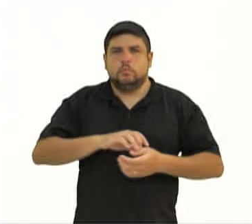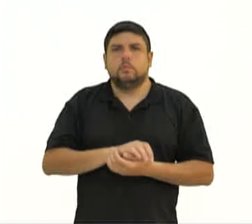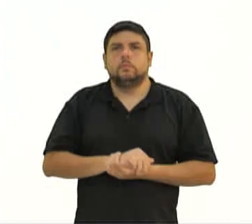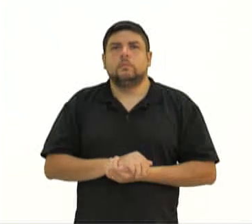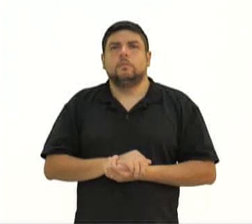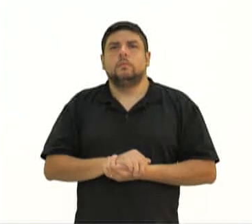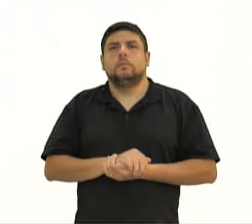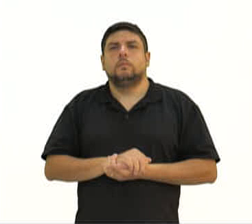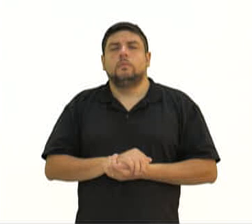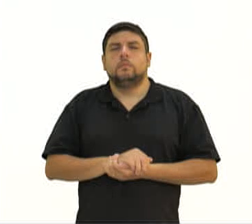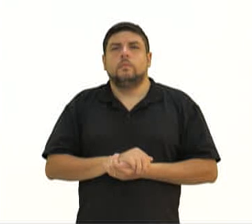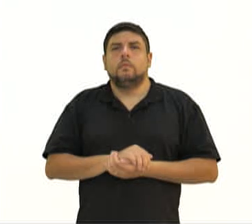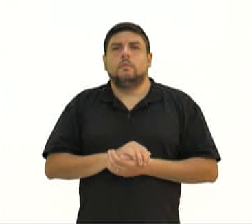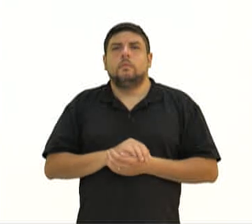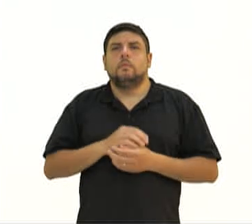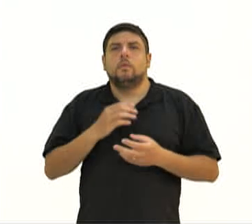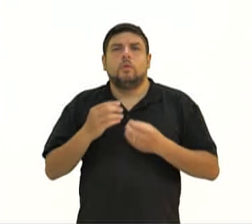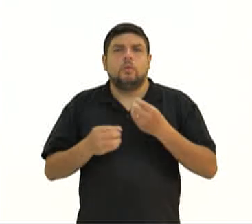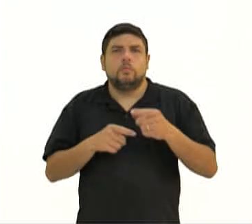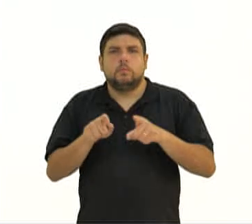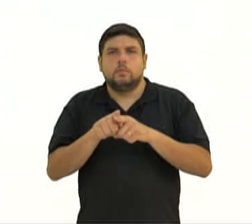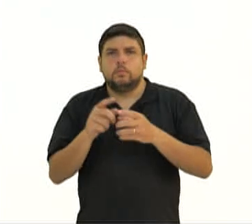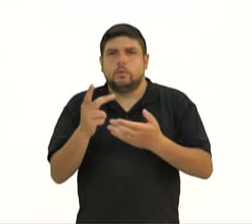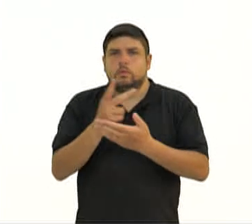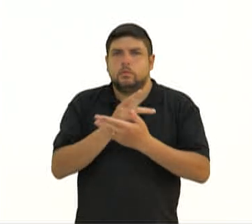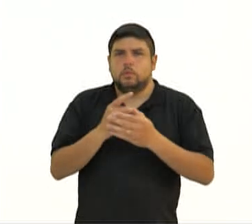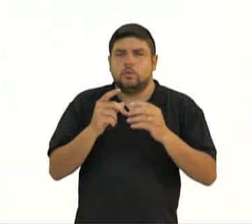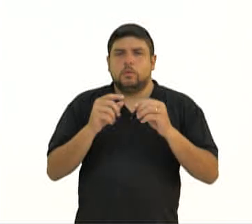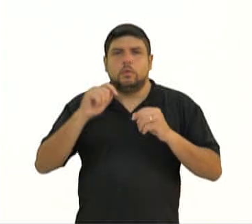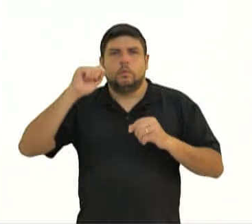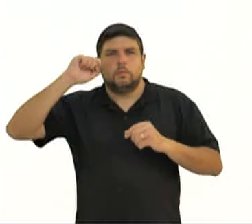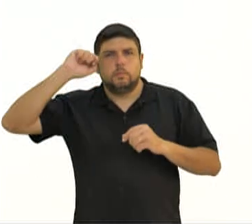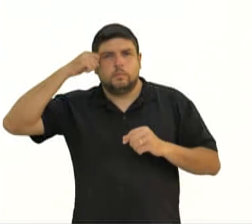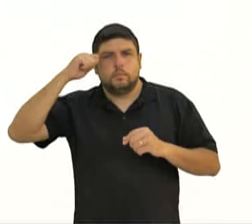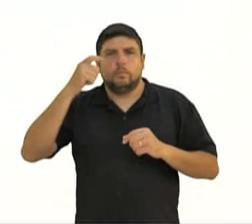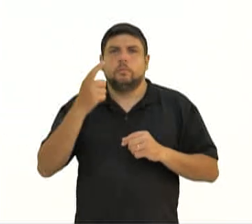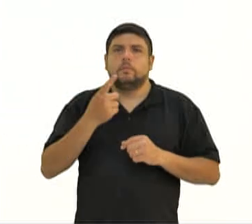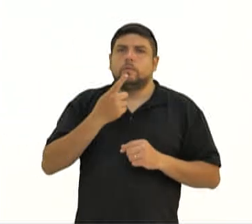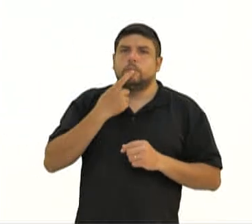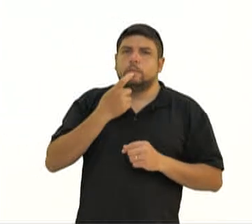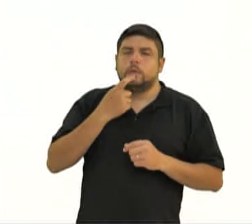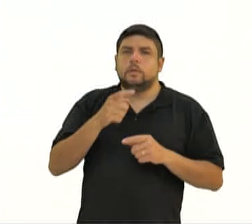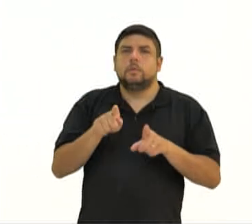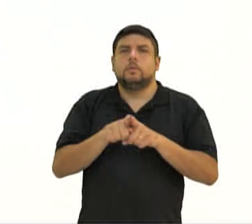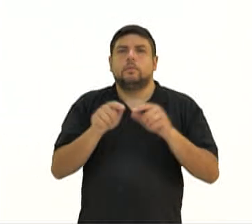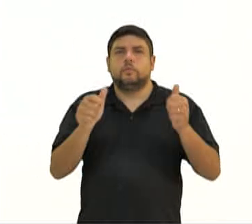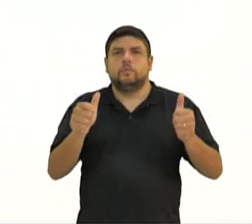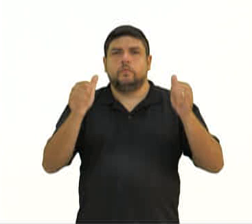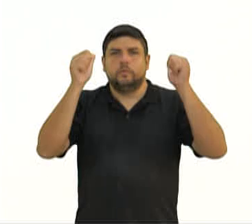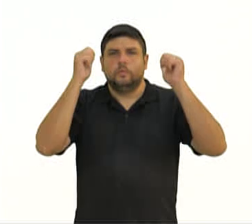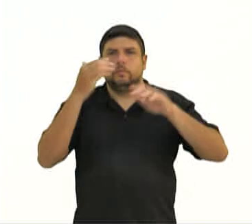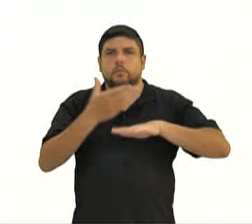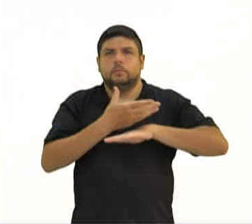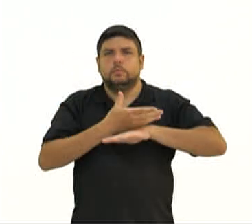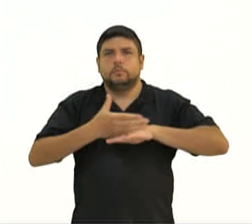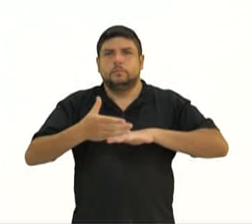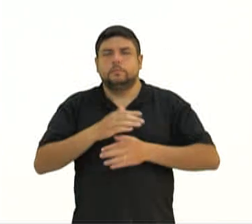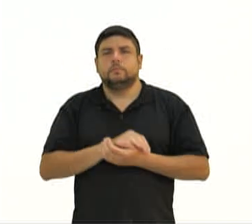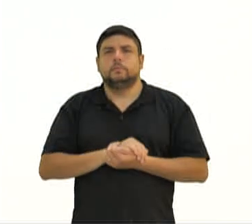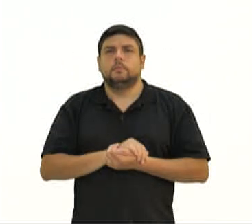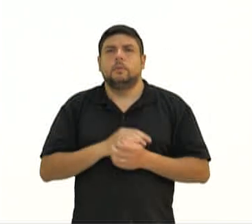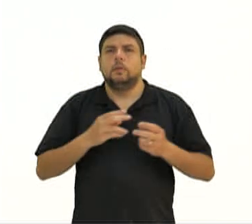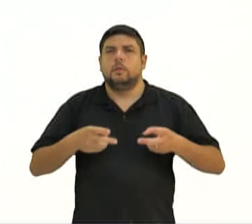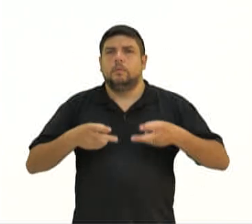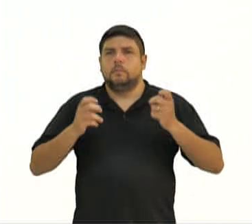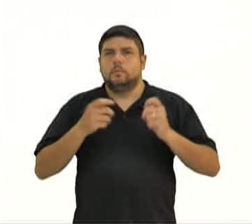com pinturas e motivos geométricos em preto, vermelho e sobre o fundo branco. Observem que a